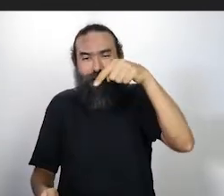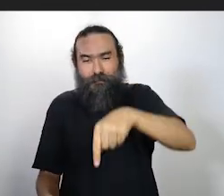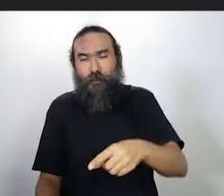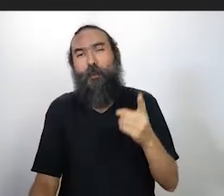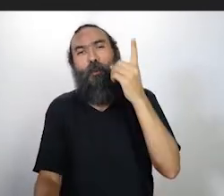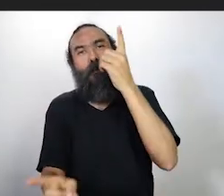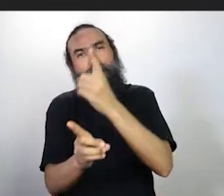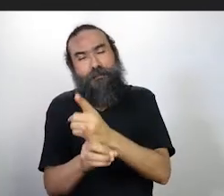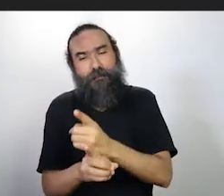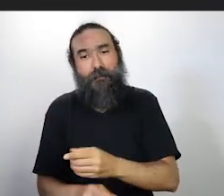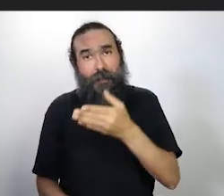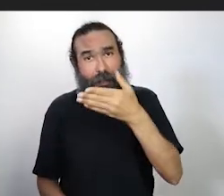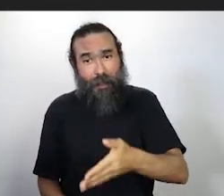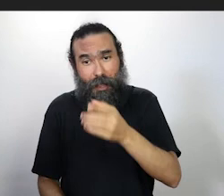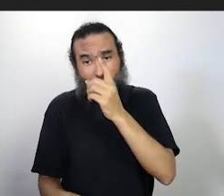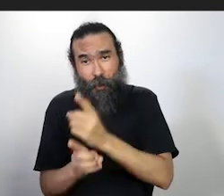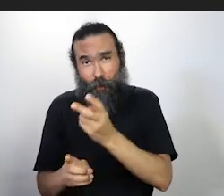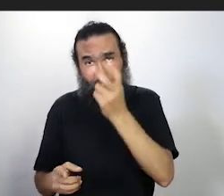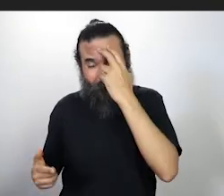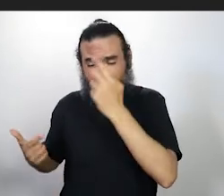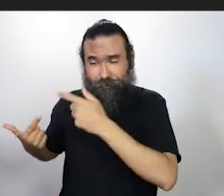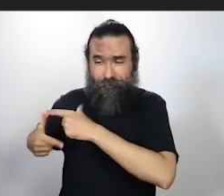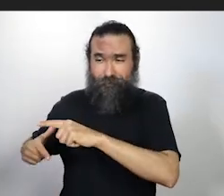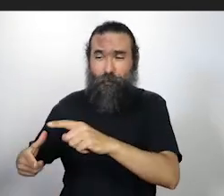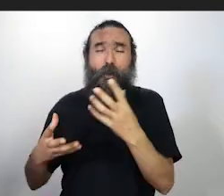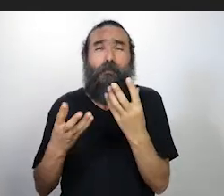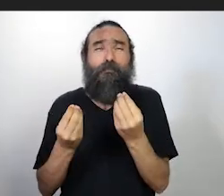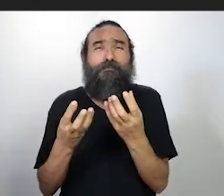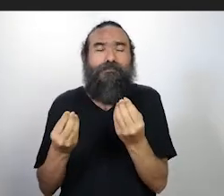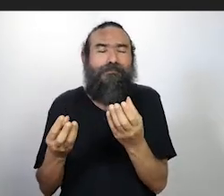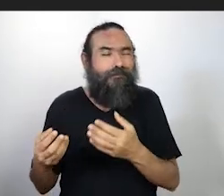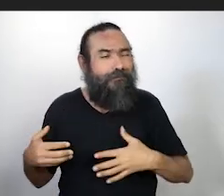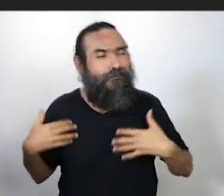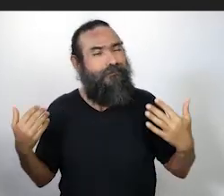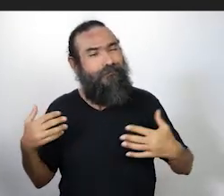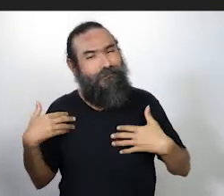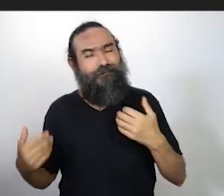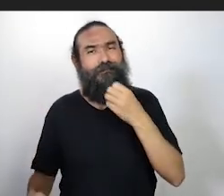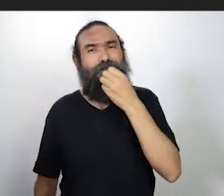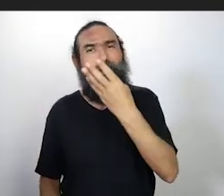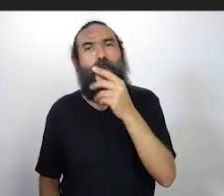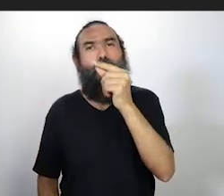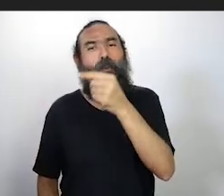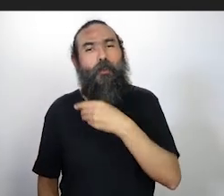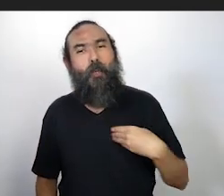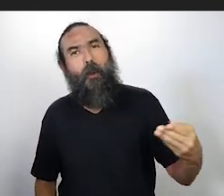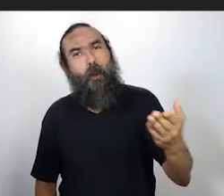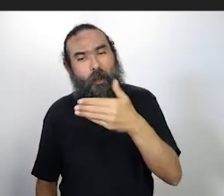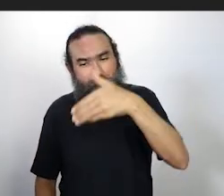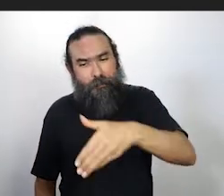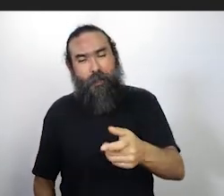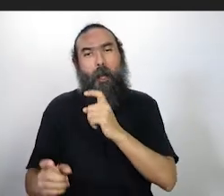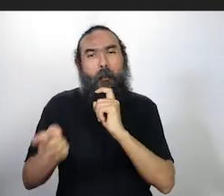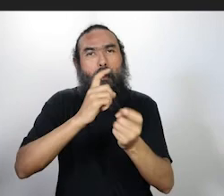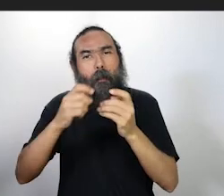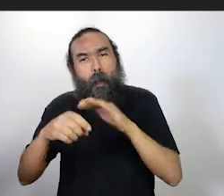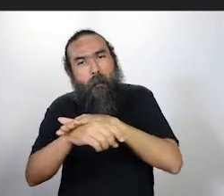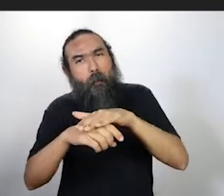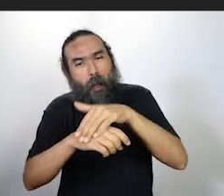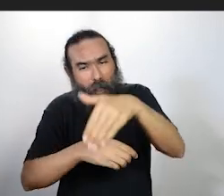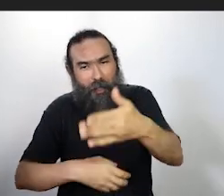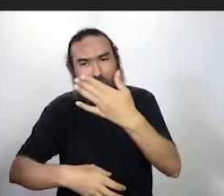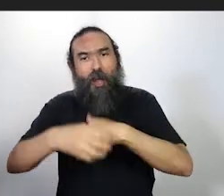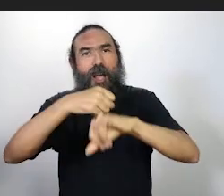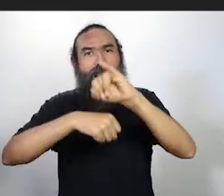Chapada. É um encontro, assim, muito, muito gratificante, onde essa prosa a gente online, é igual eu falei